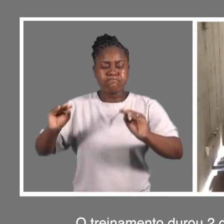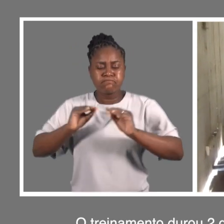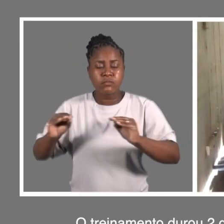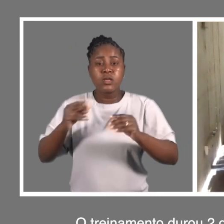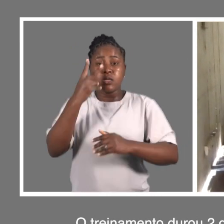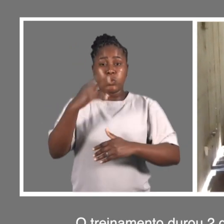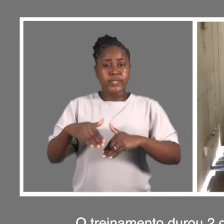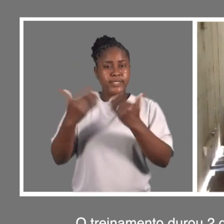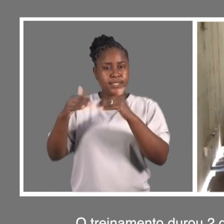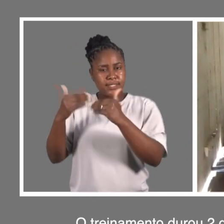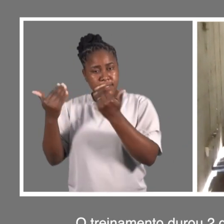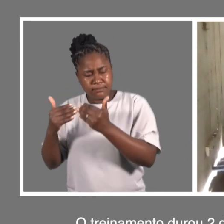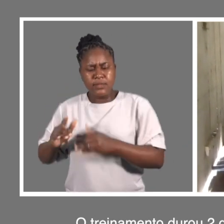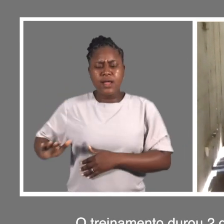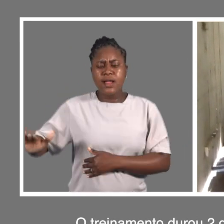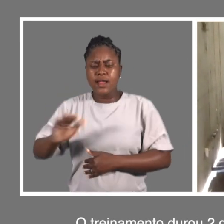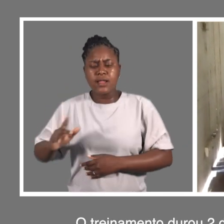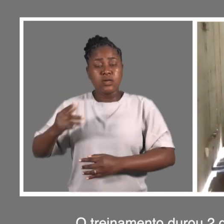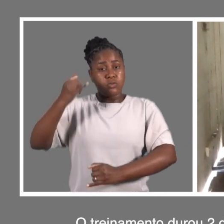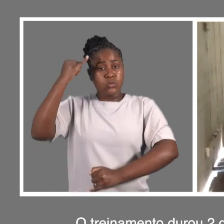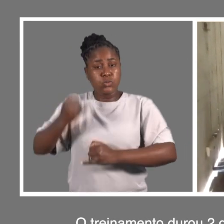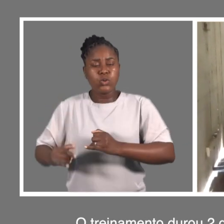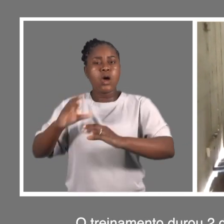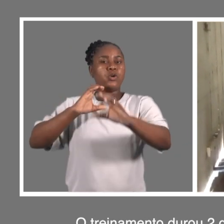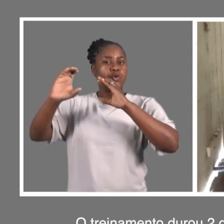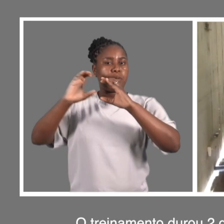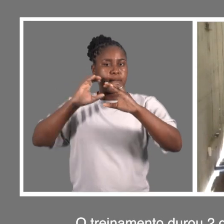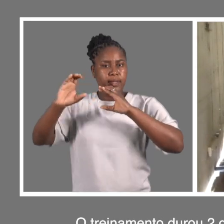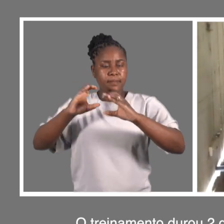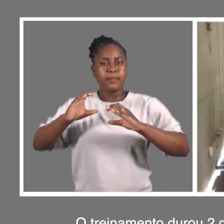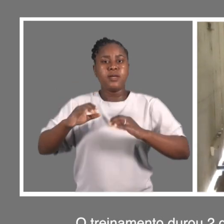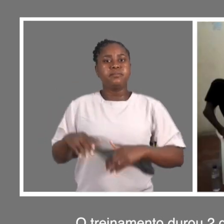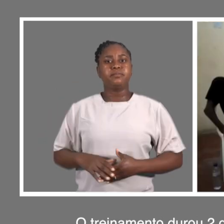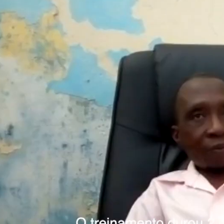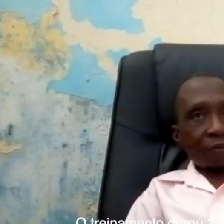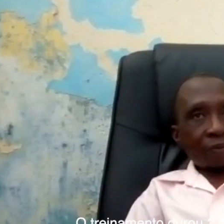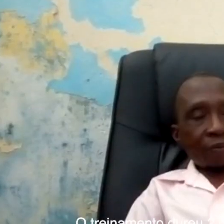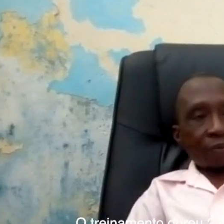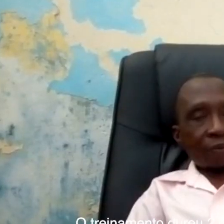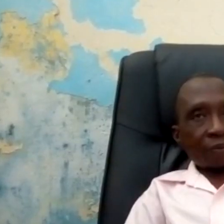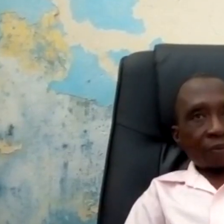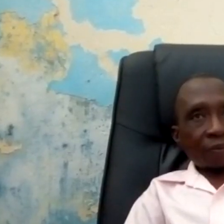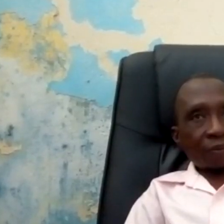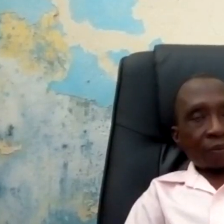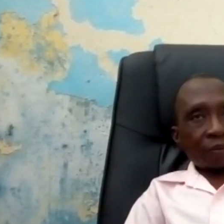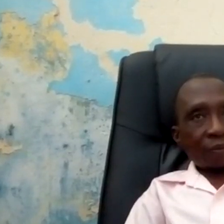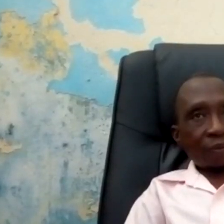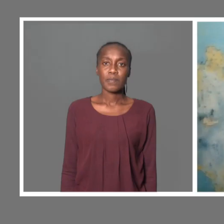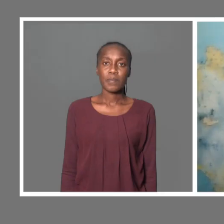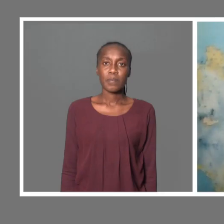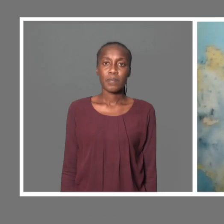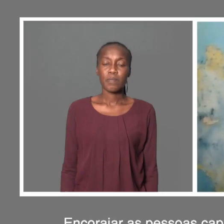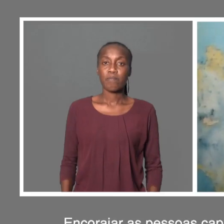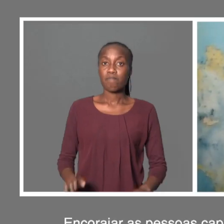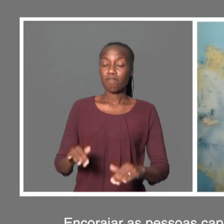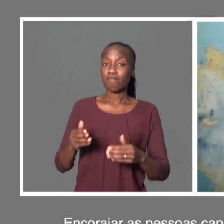dias e teve como objetivo reforçar o conhecimento desta camada social a fim de dar réplica na comunidade.